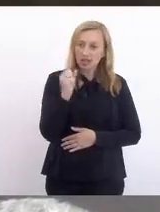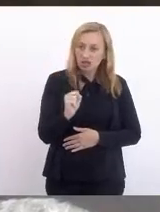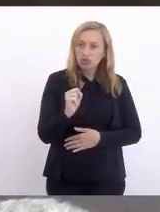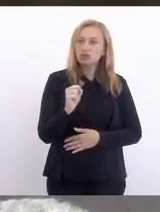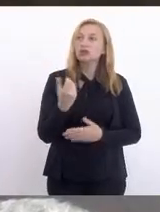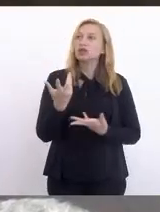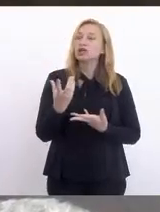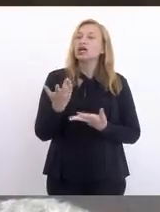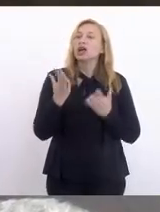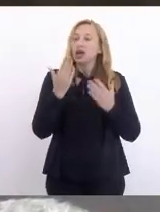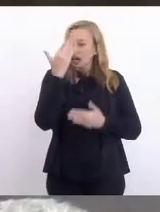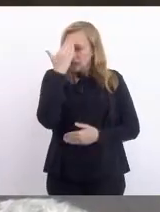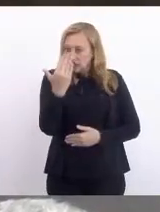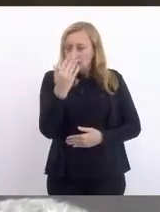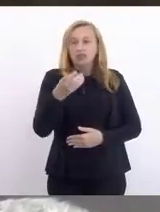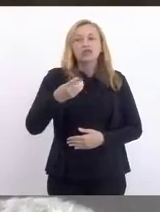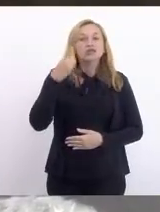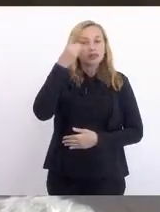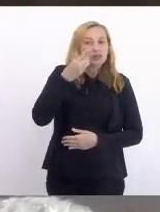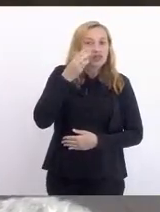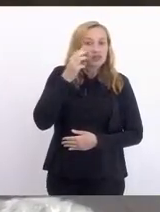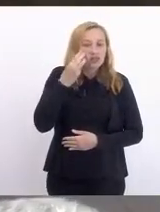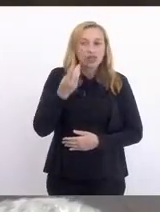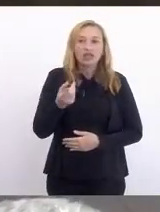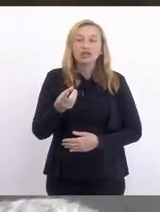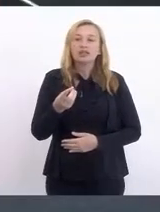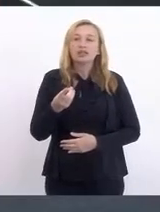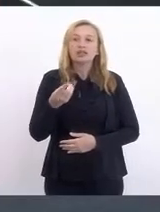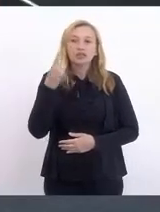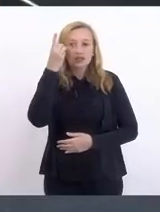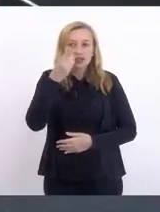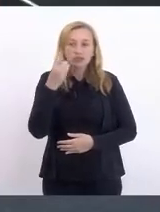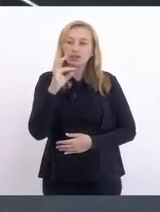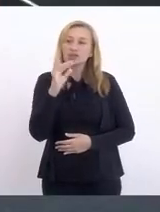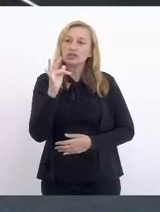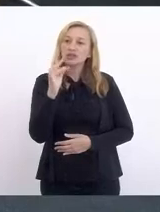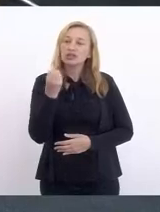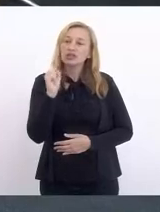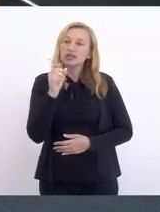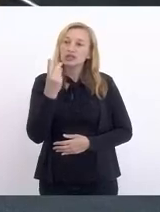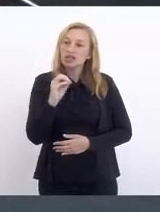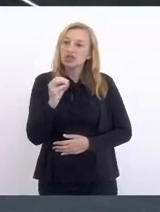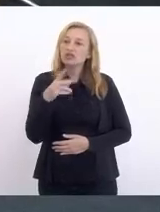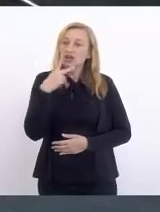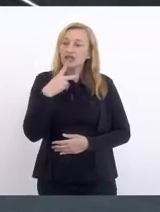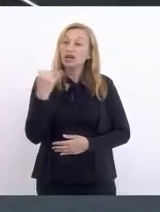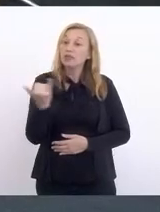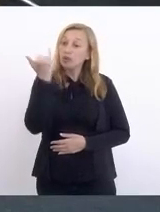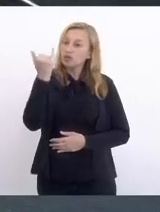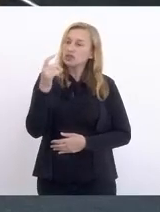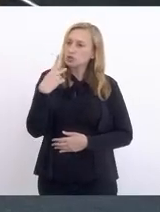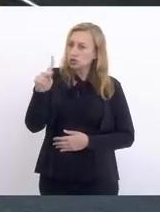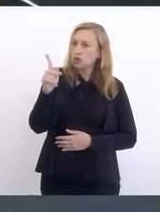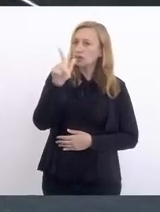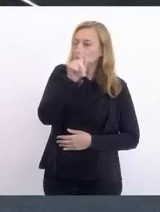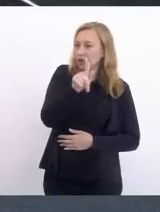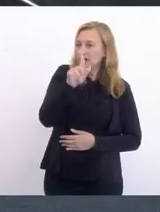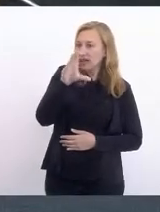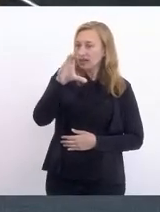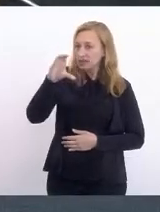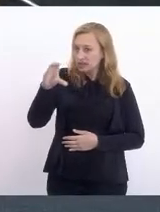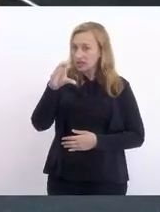Fernandes agradeço aqui também deputado waldeck mas Deputado Sérgio Acabei de fazer aqui a importância do que eu tenho peles e